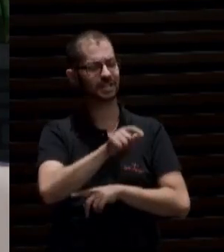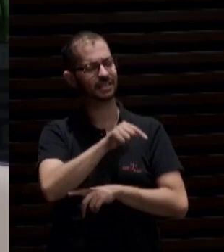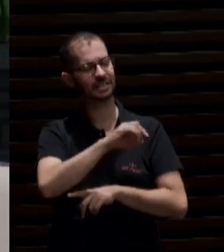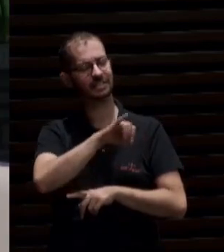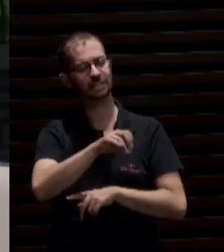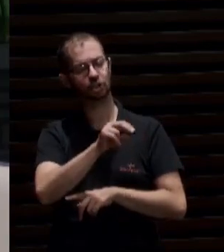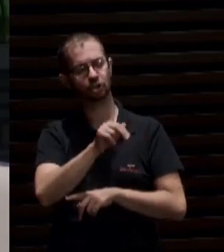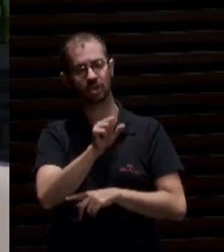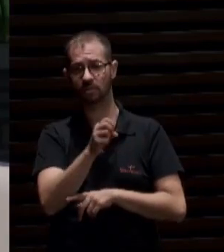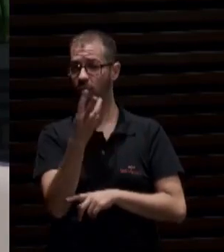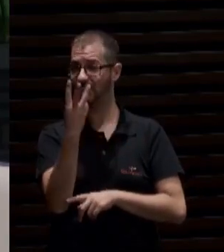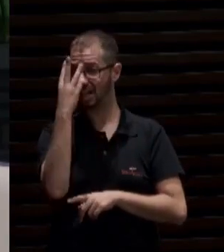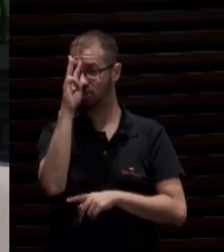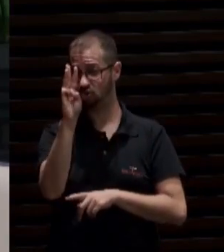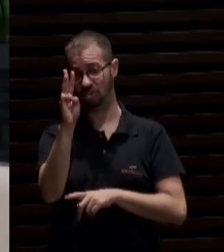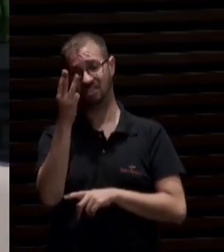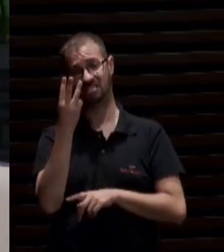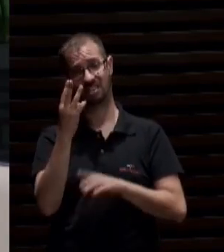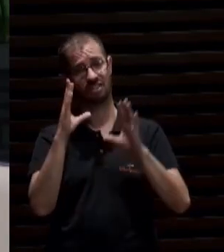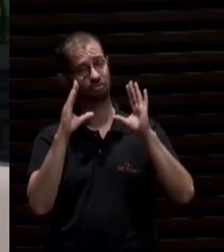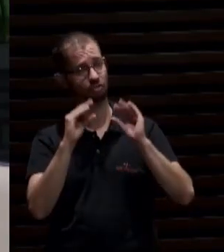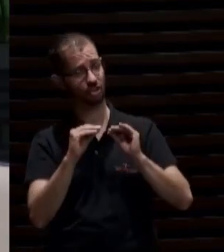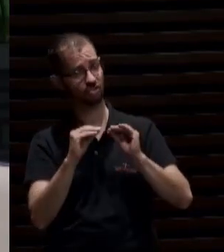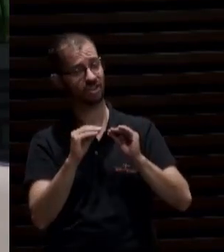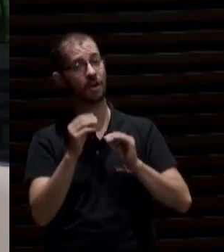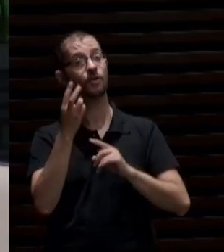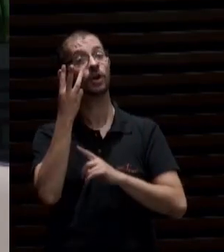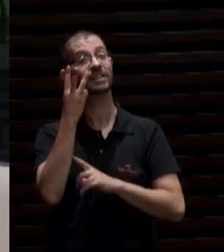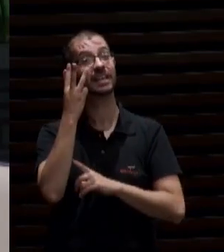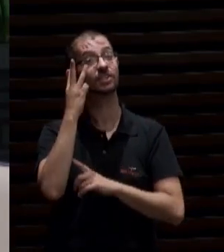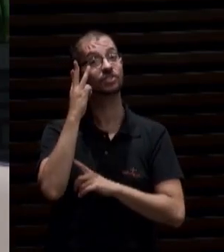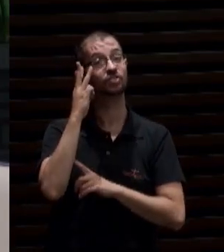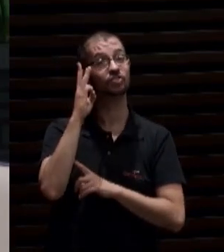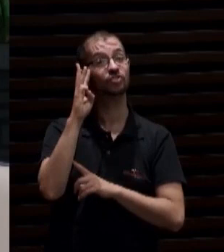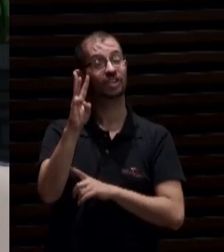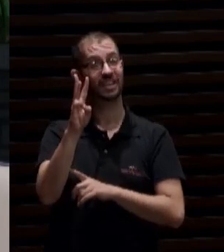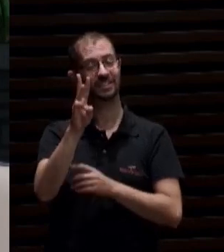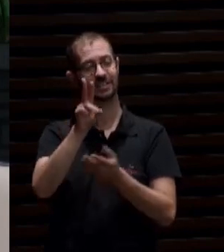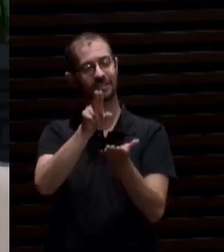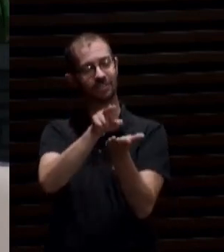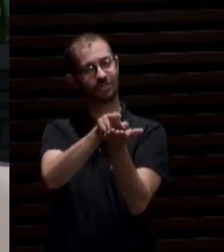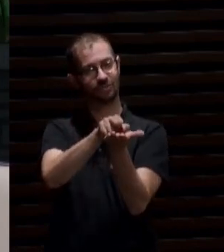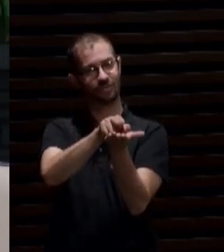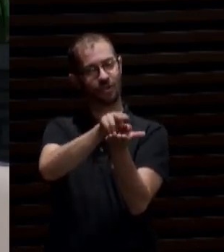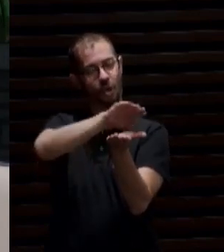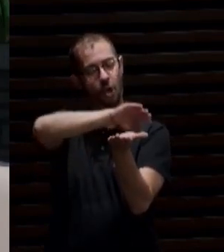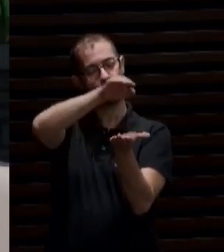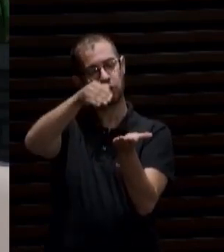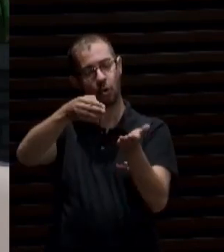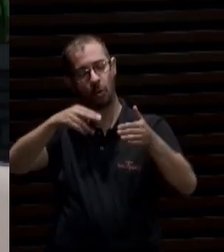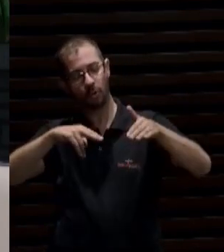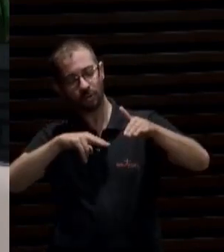passou 3 dias e 3 noites no ventre do peixe. Ele passou 3 dias e 3 noites no túmulo. Ele morreu